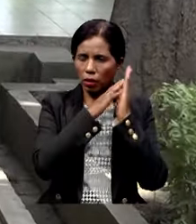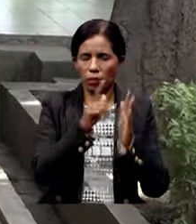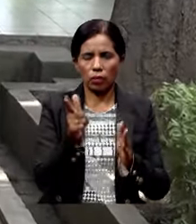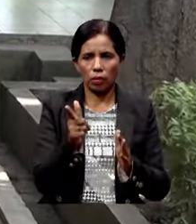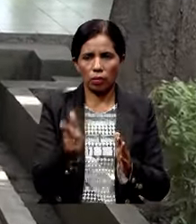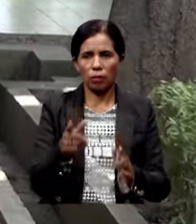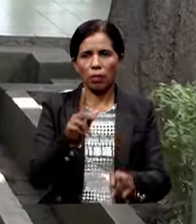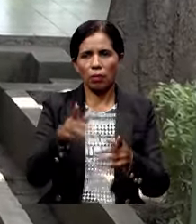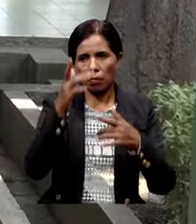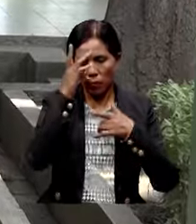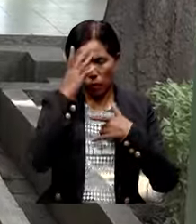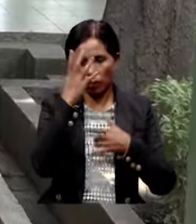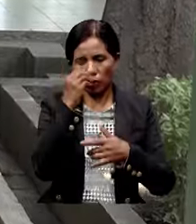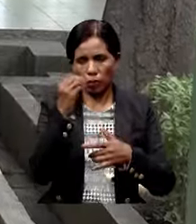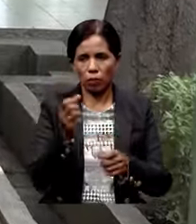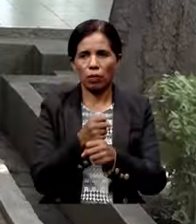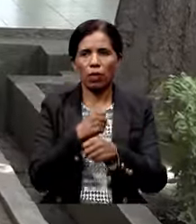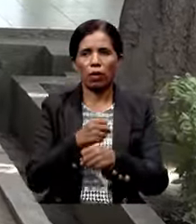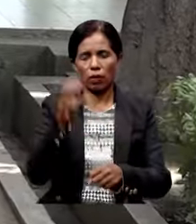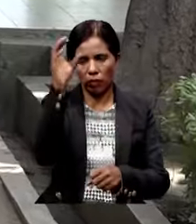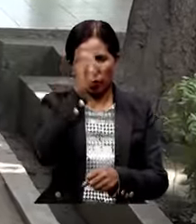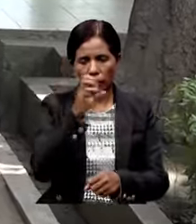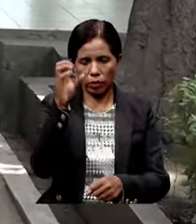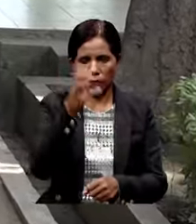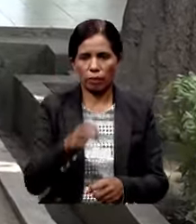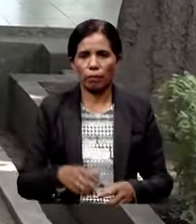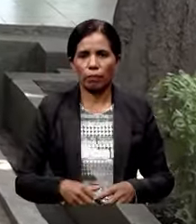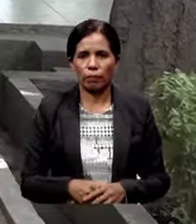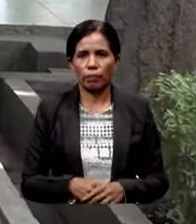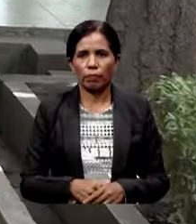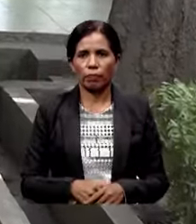paciente atu baixa no hal observação. Santina de Jesus, Tomás Soares, GMN.